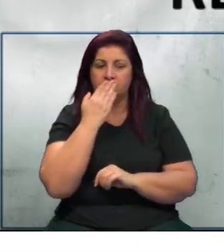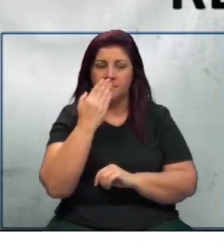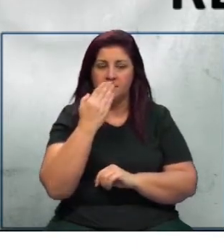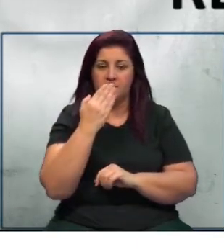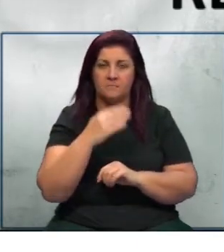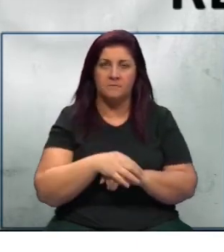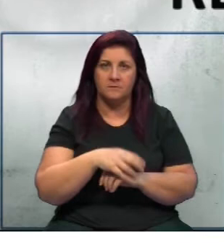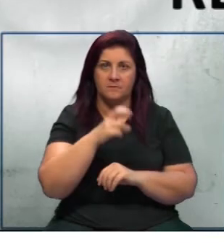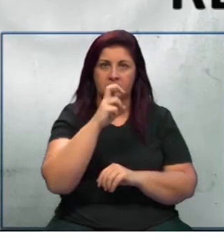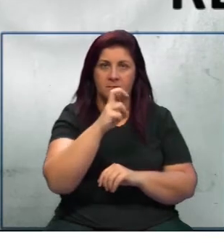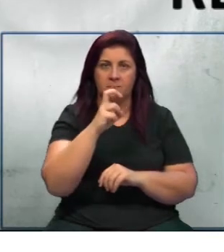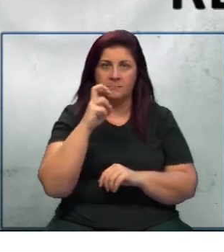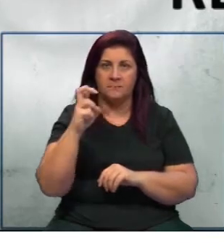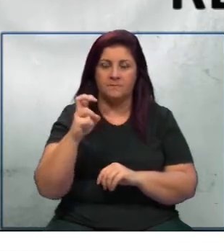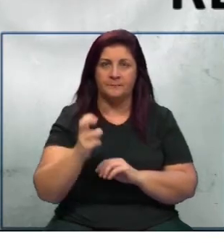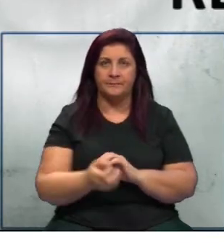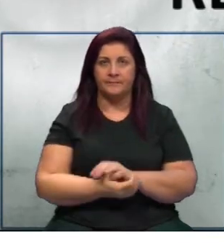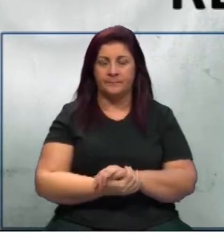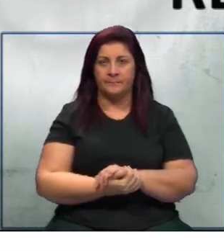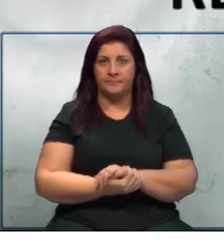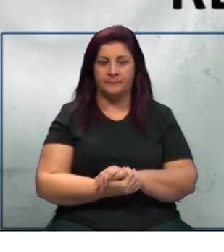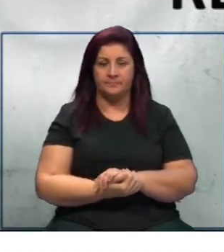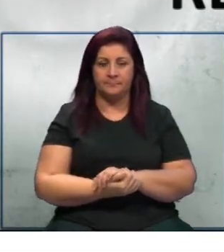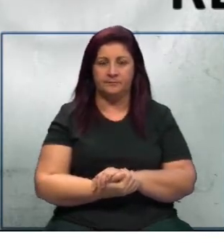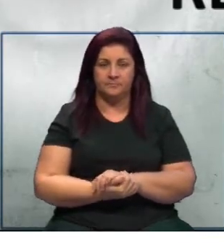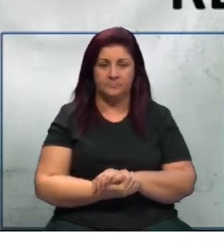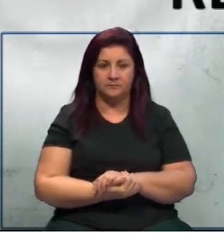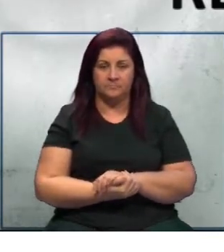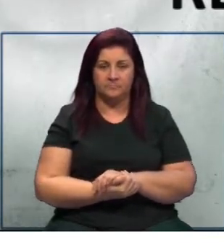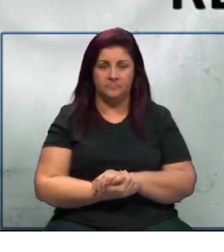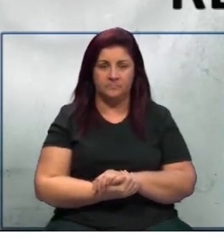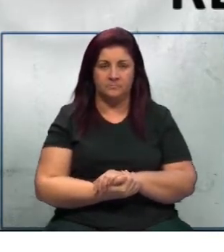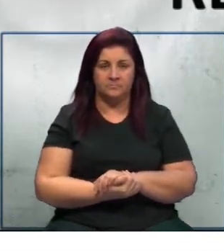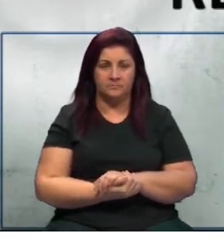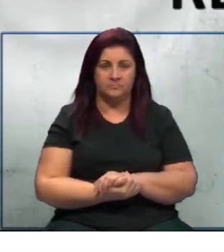Requerimento, 55 requerimento.